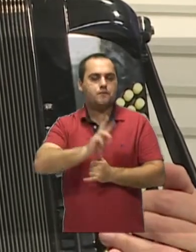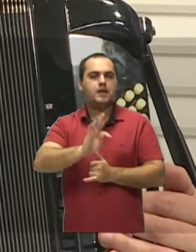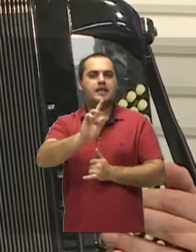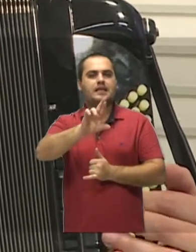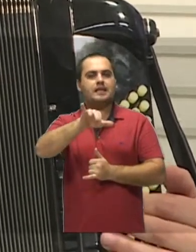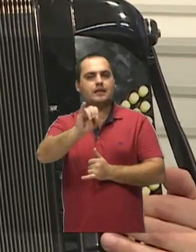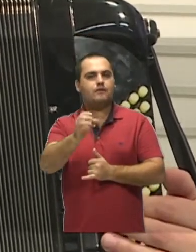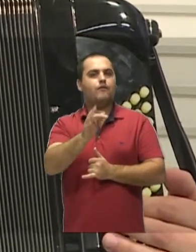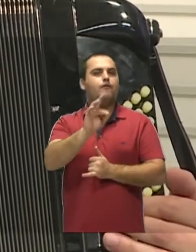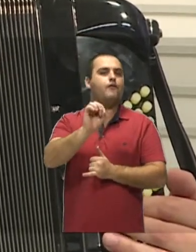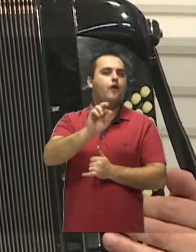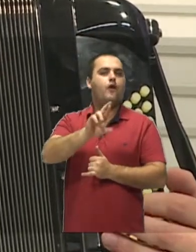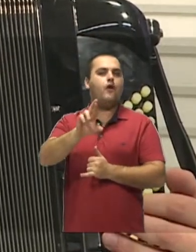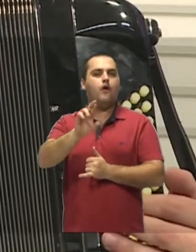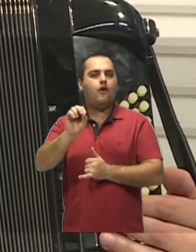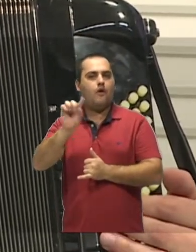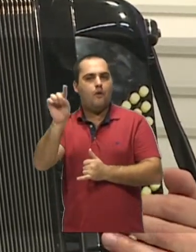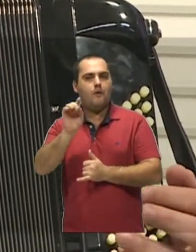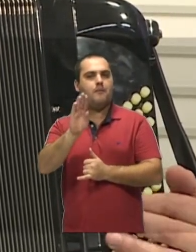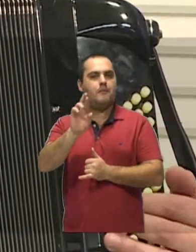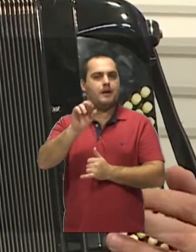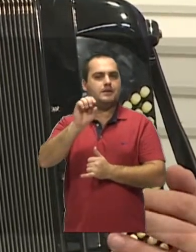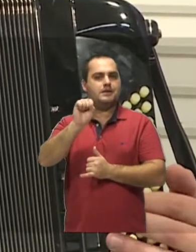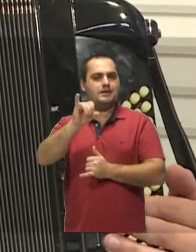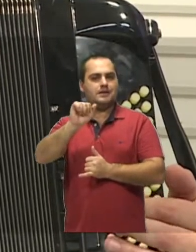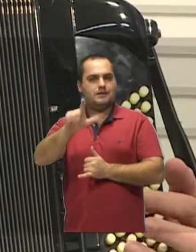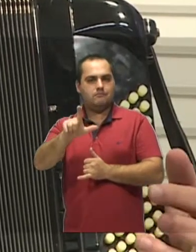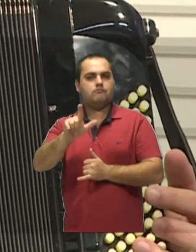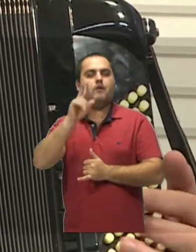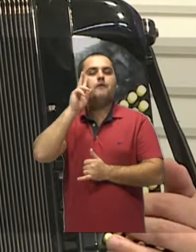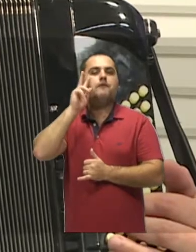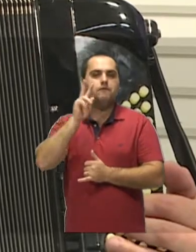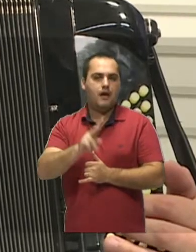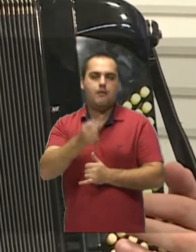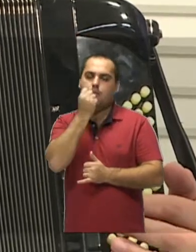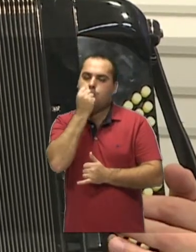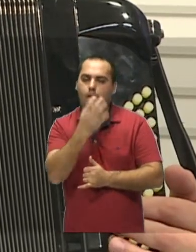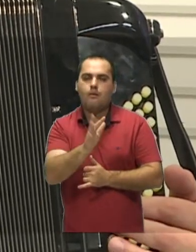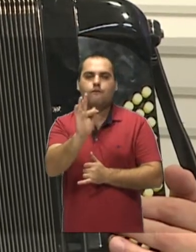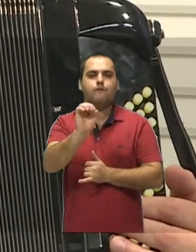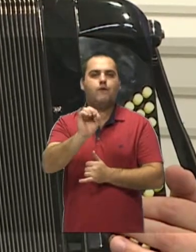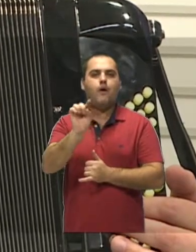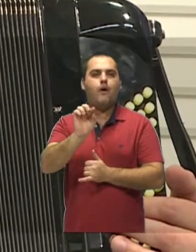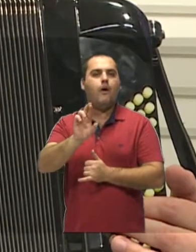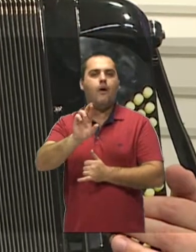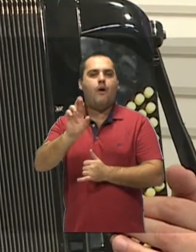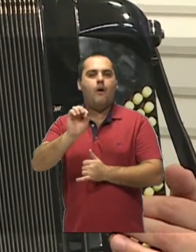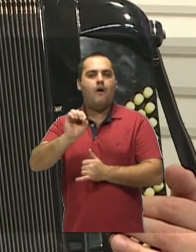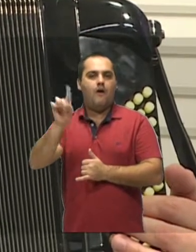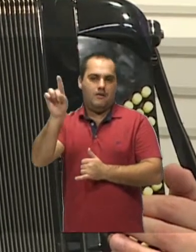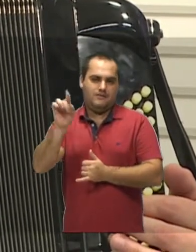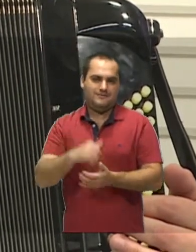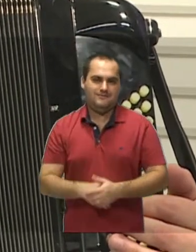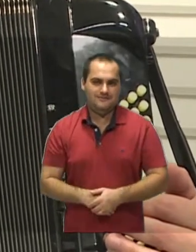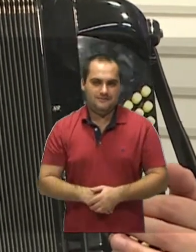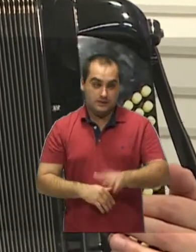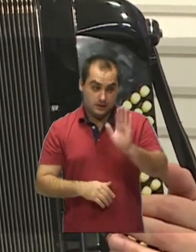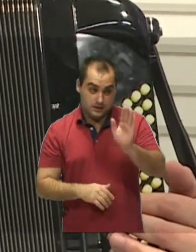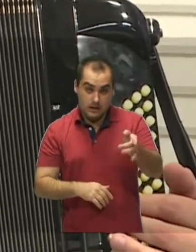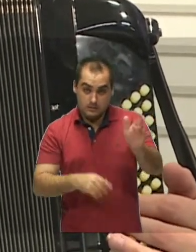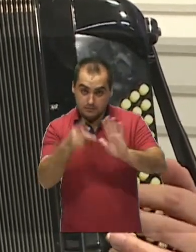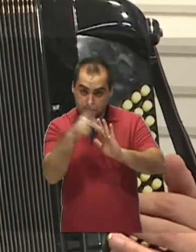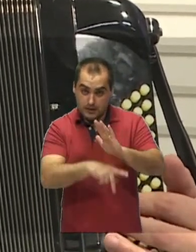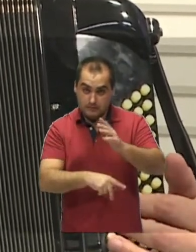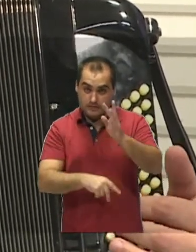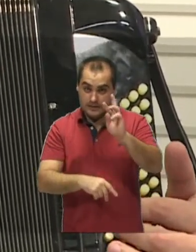Na Vera, que vai pegar o programa lá, vai poder ouvir um bom forrozinho, né? E esse projeto do trio, ele começou, na verdade, 15